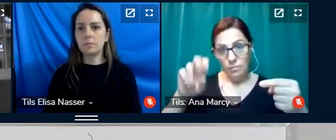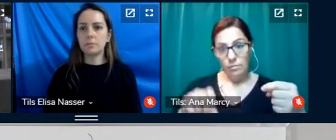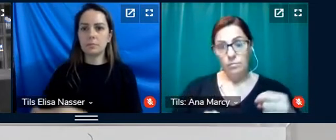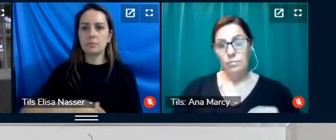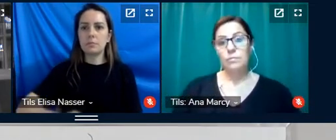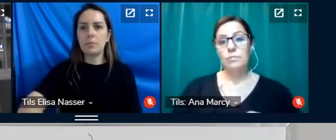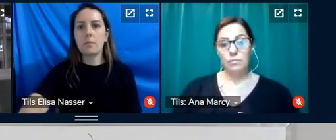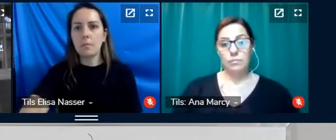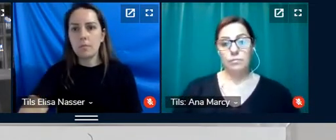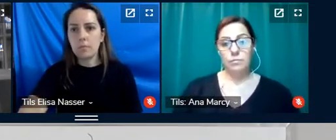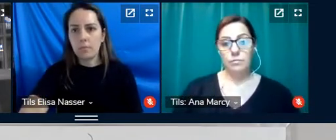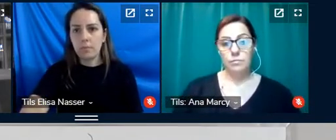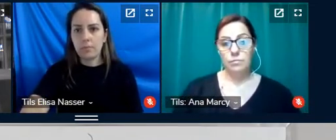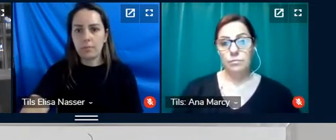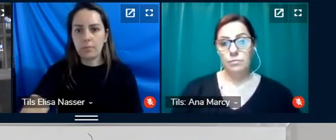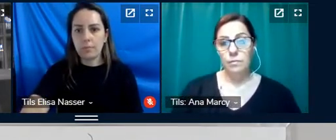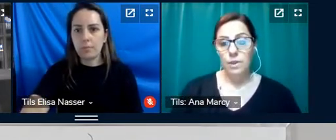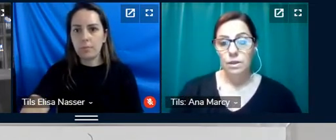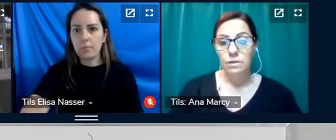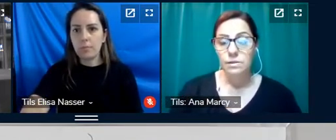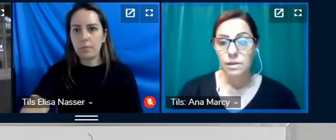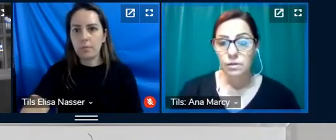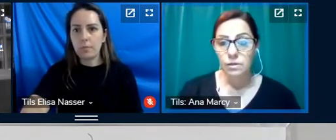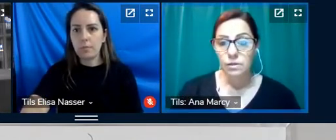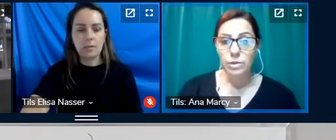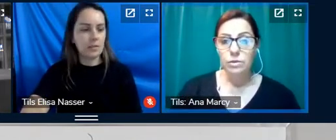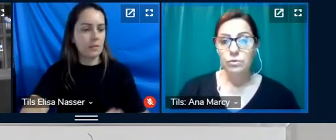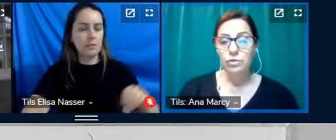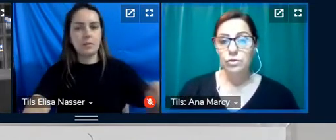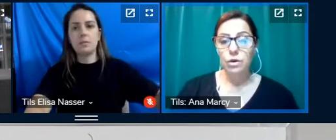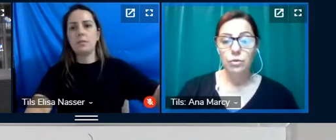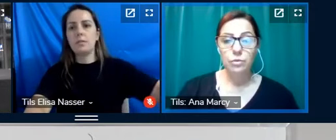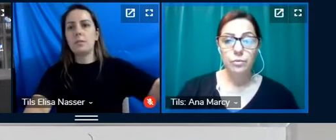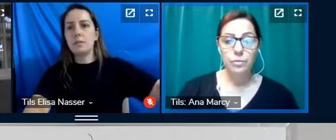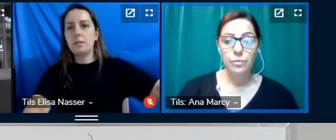Então vamos colocar essa força aqui agora.